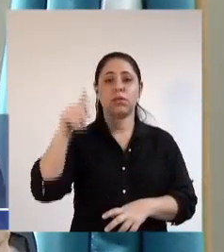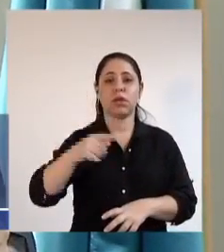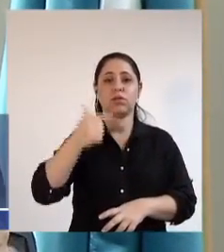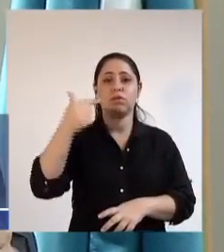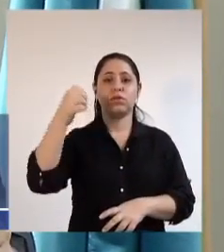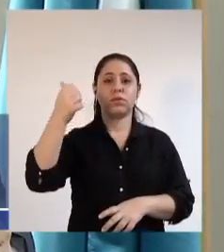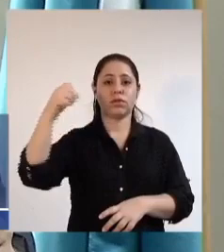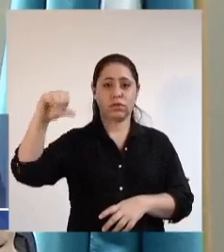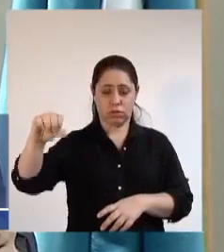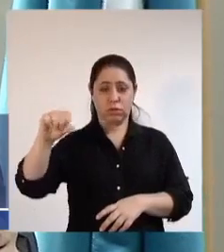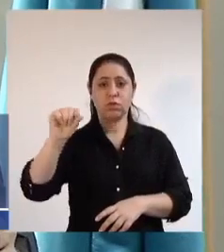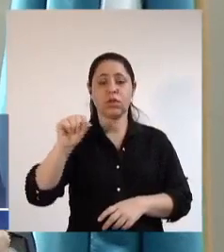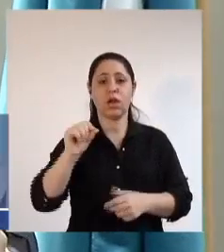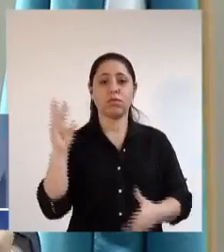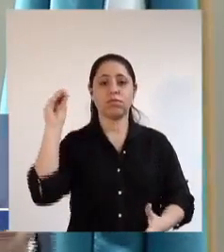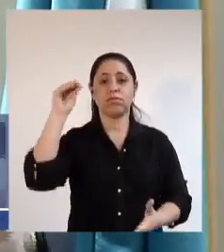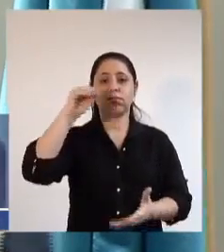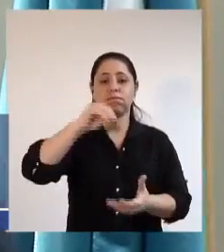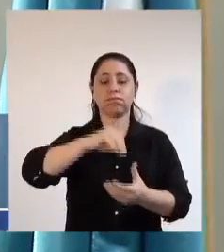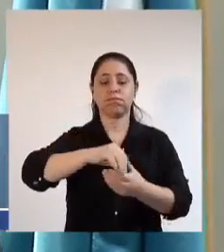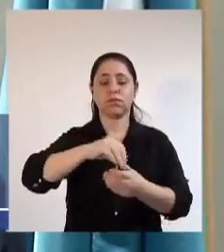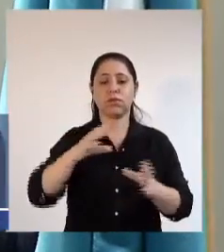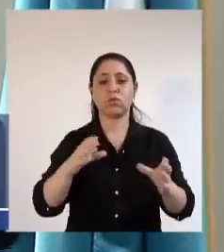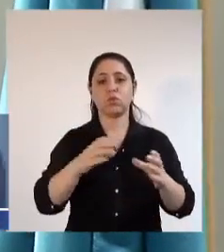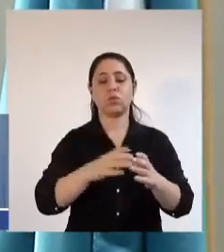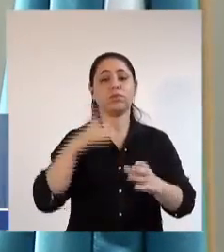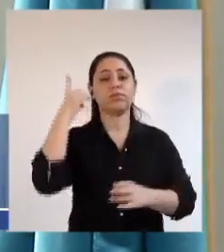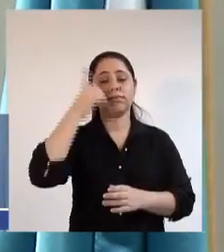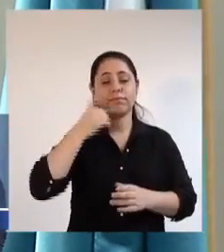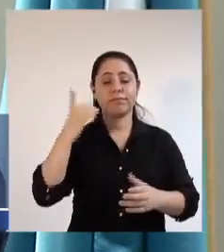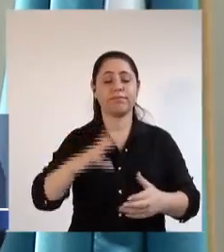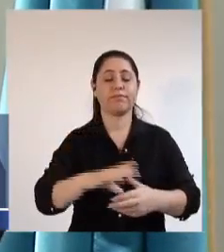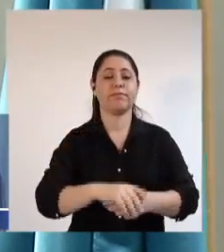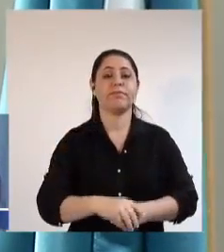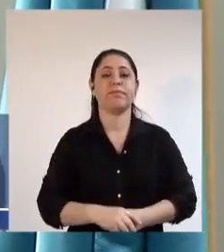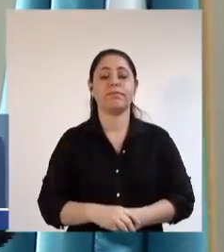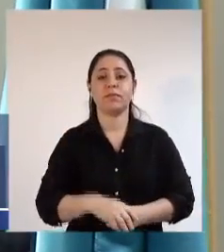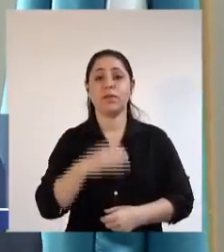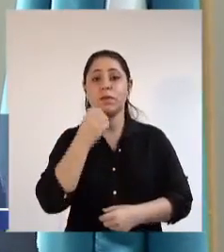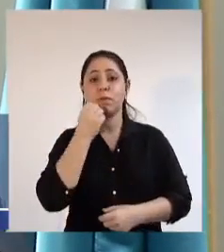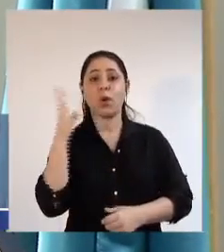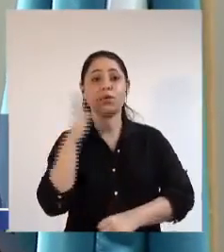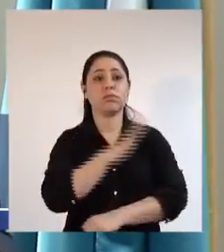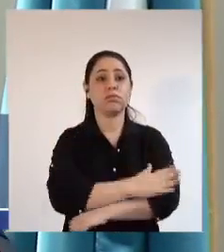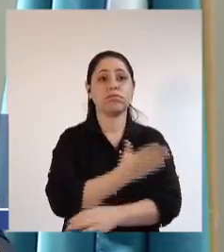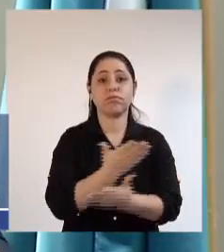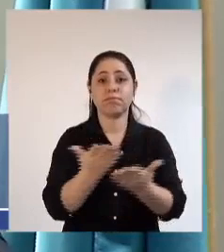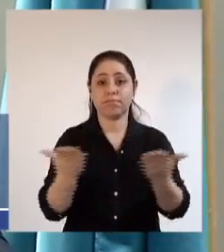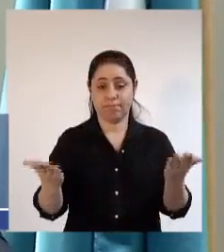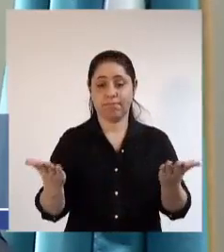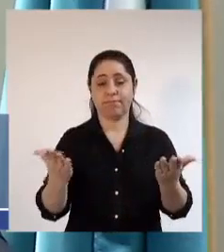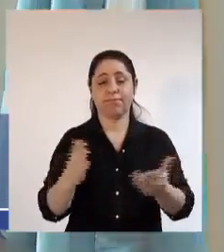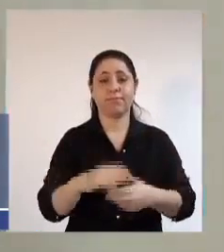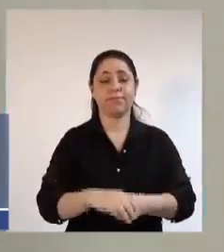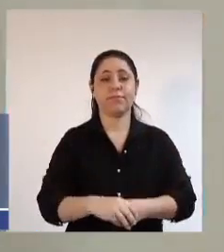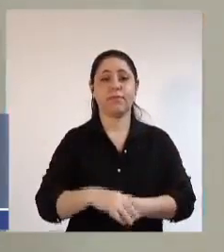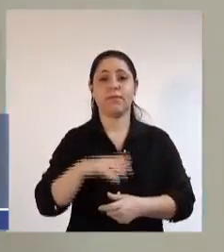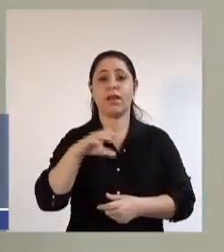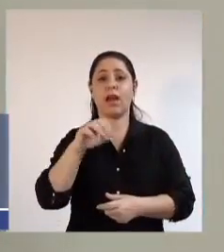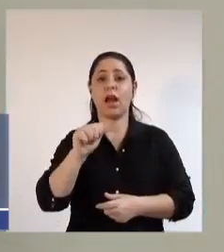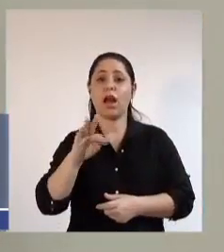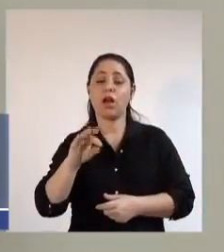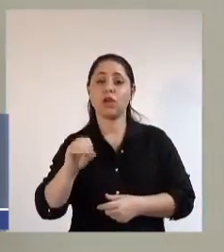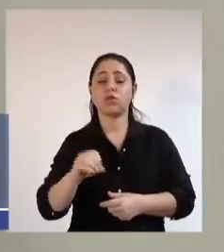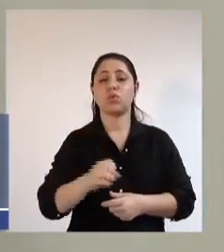sobre a instituição da frente parlamentar boa tarde a todos ea todas ato da mesa diretora